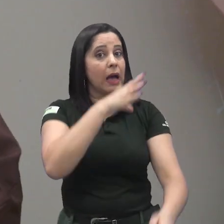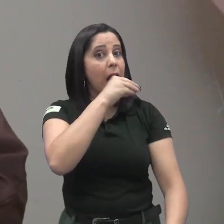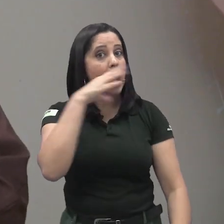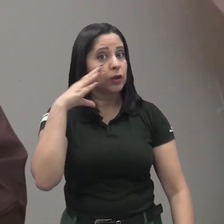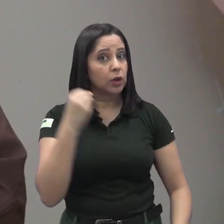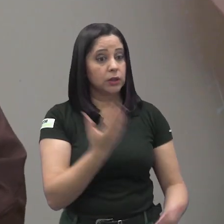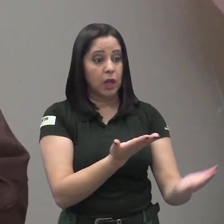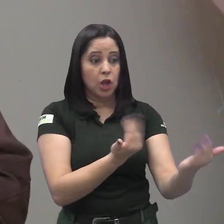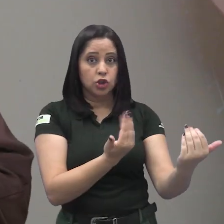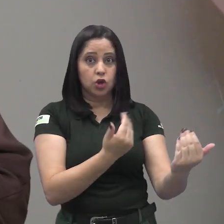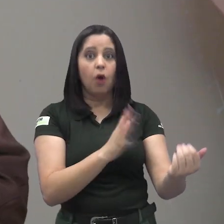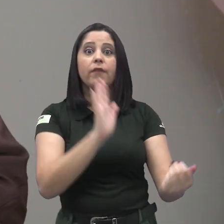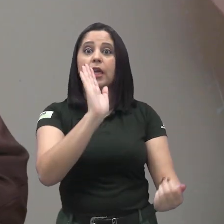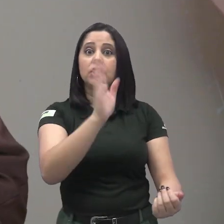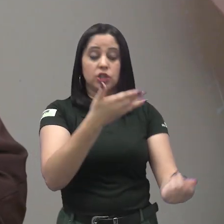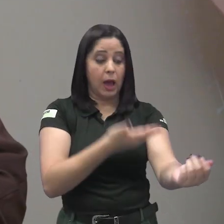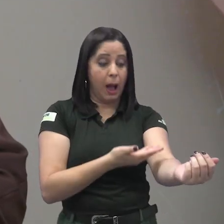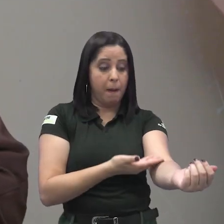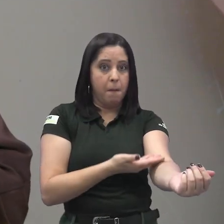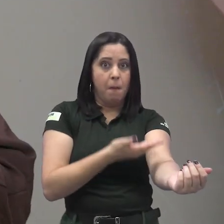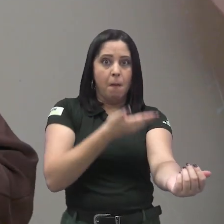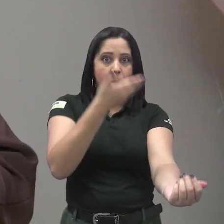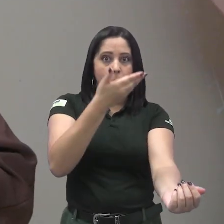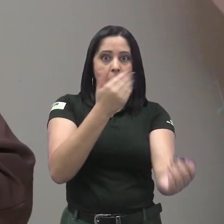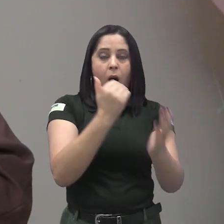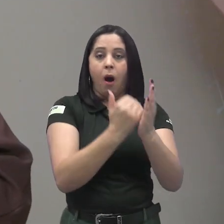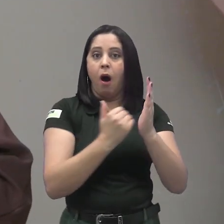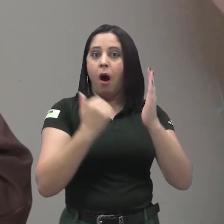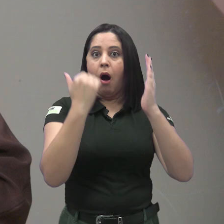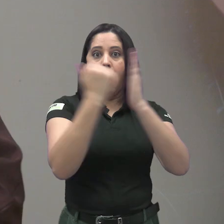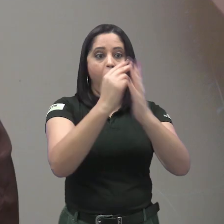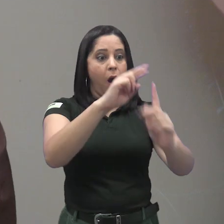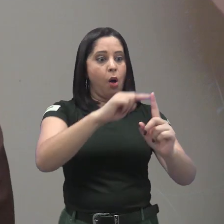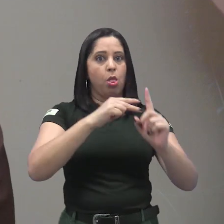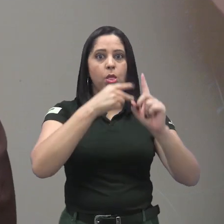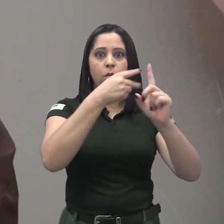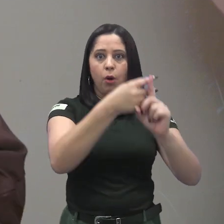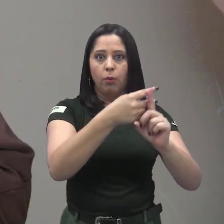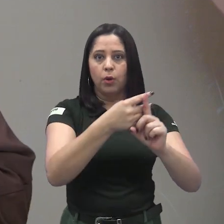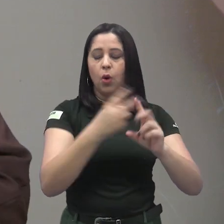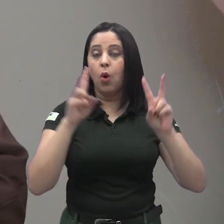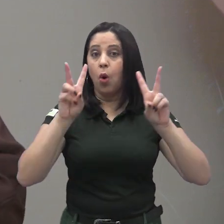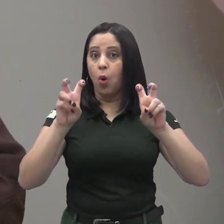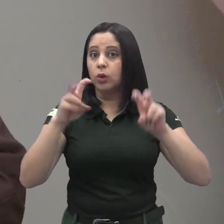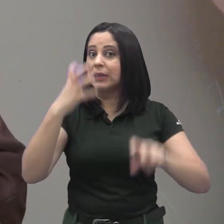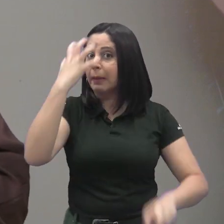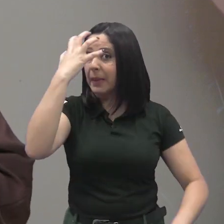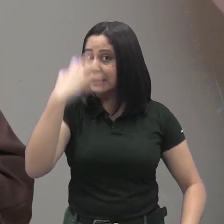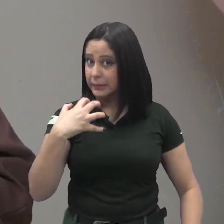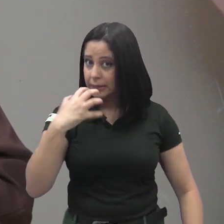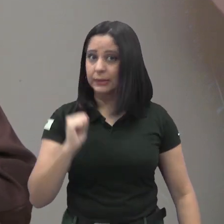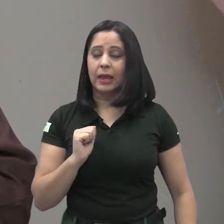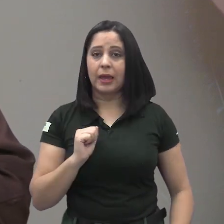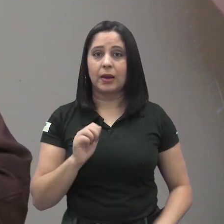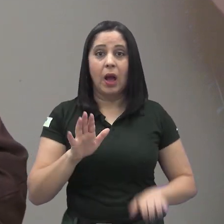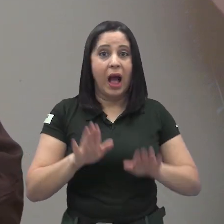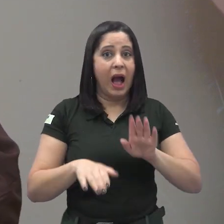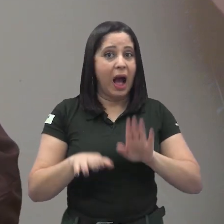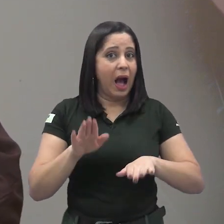crianças, adolescentes e jovens praticamente dobraram. E o alerta é sério. Muitas